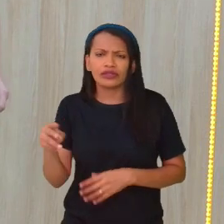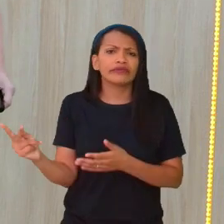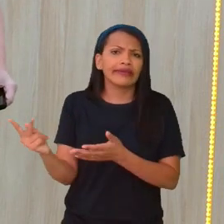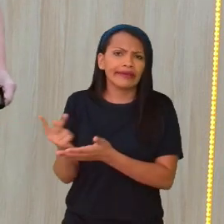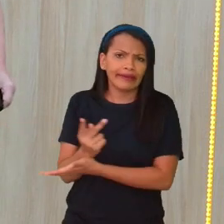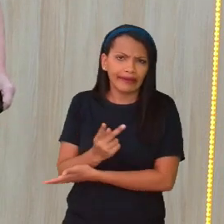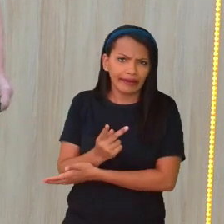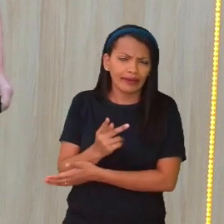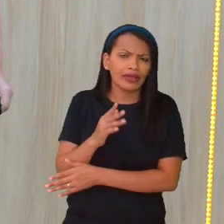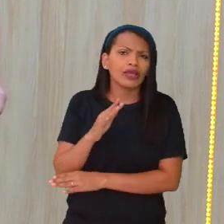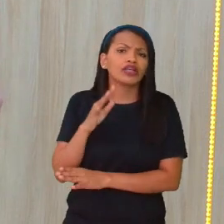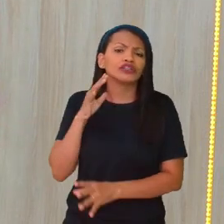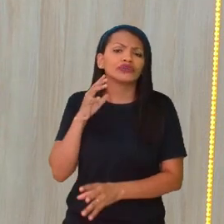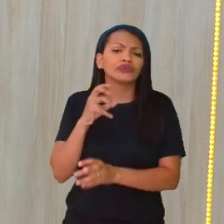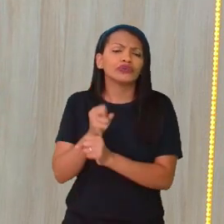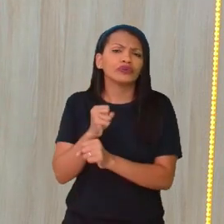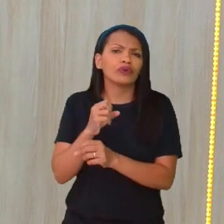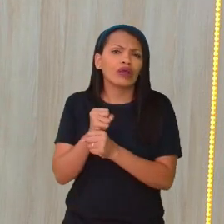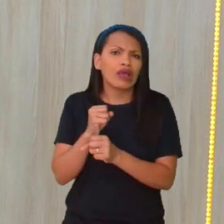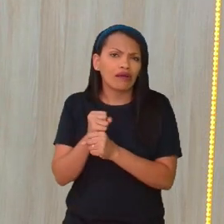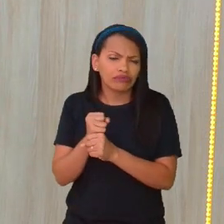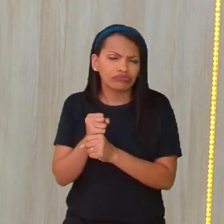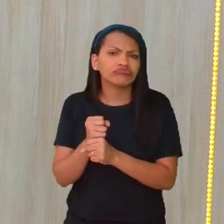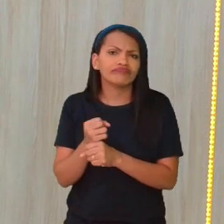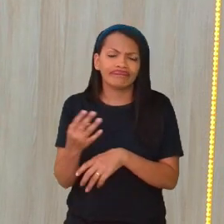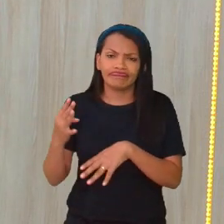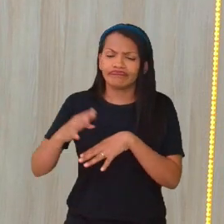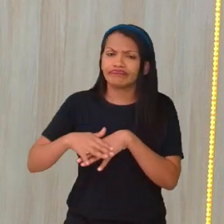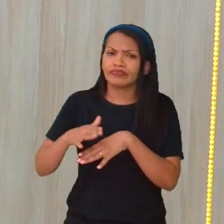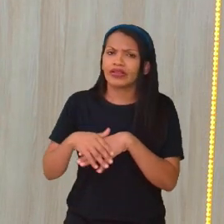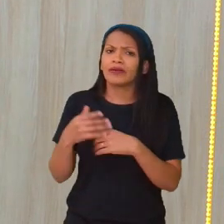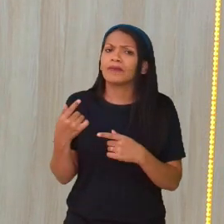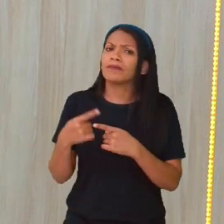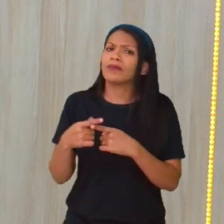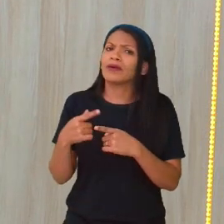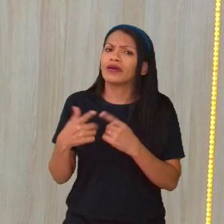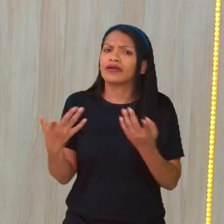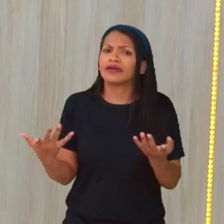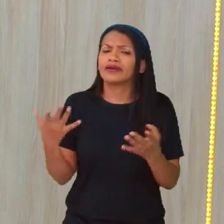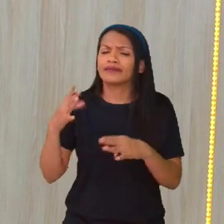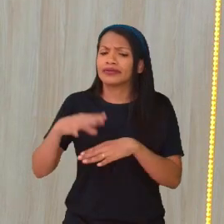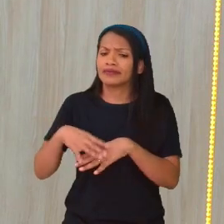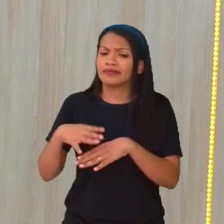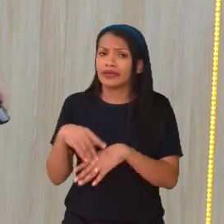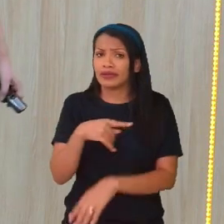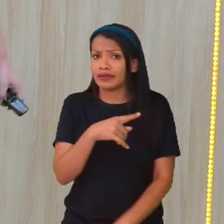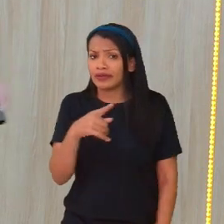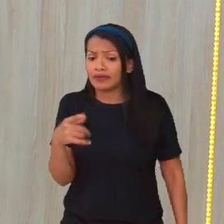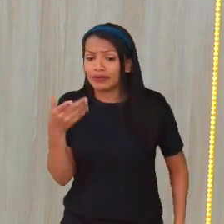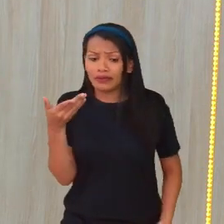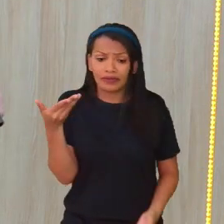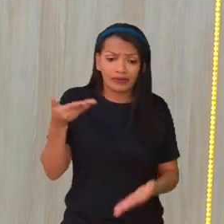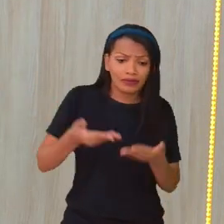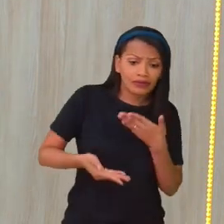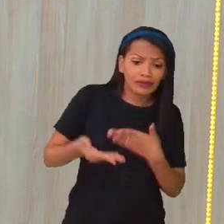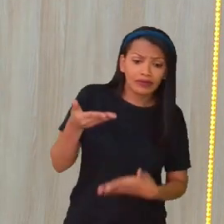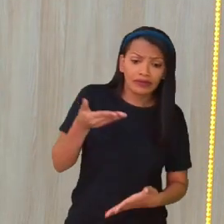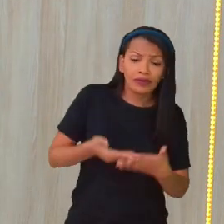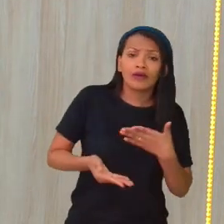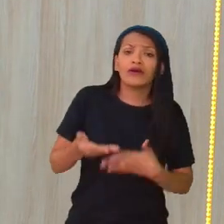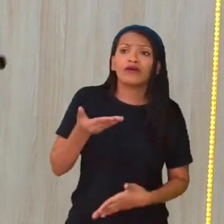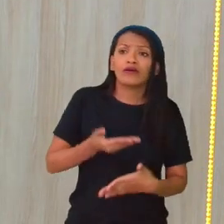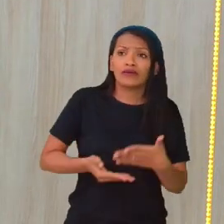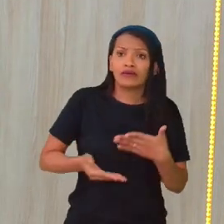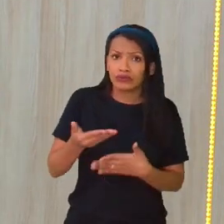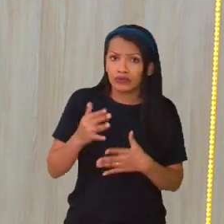desvio, é tudo cálculo, é tudo matemática. Então, para que serve a matemática? Para isso, para você interagir com